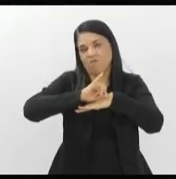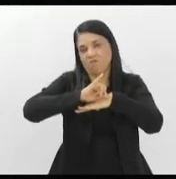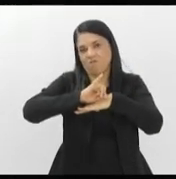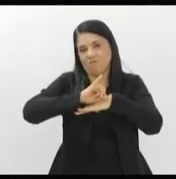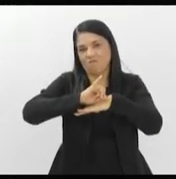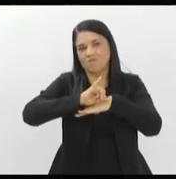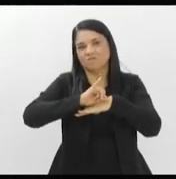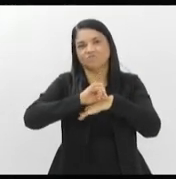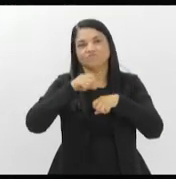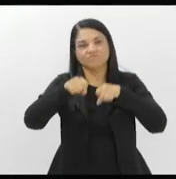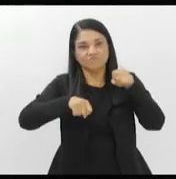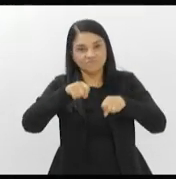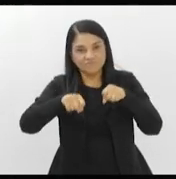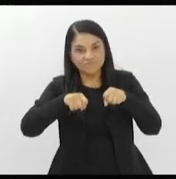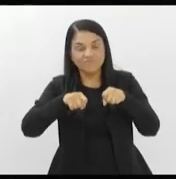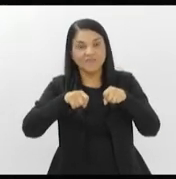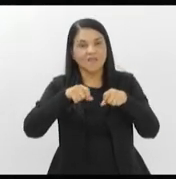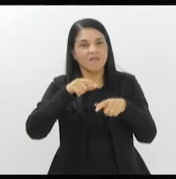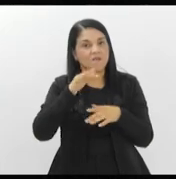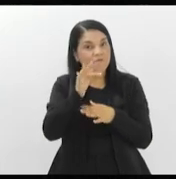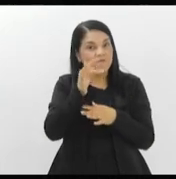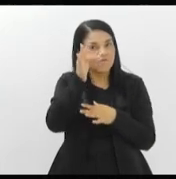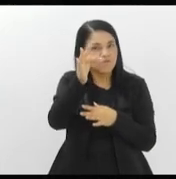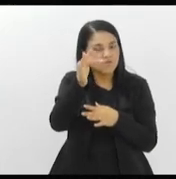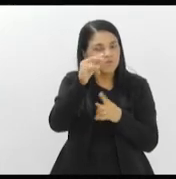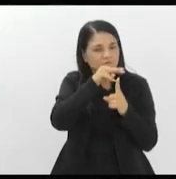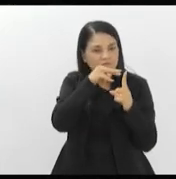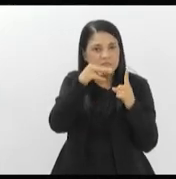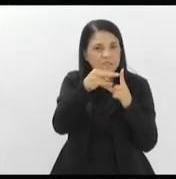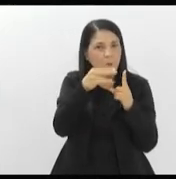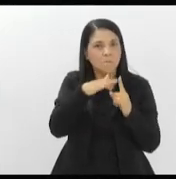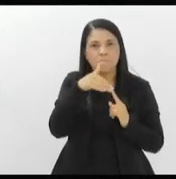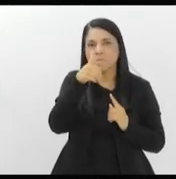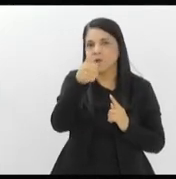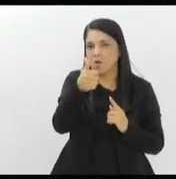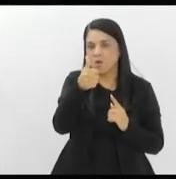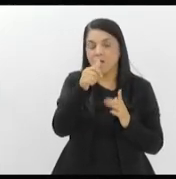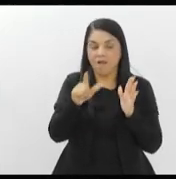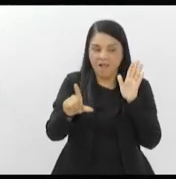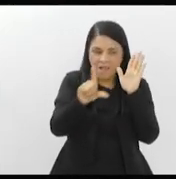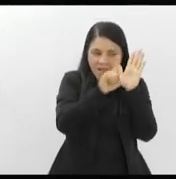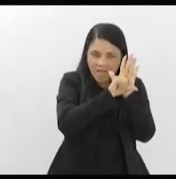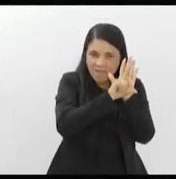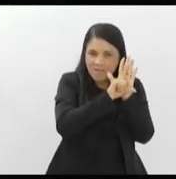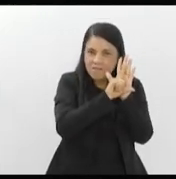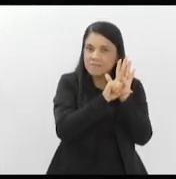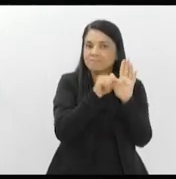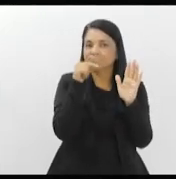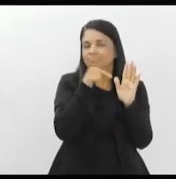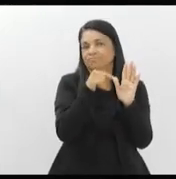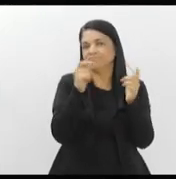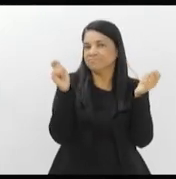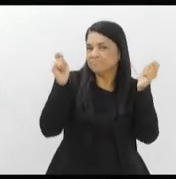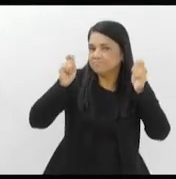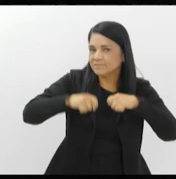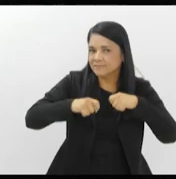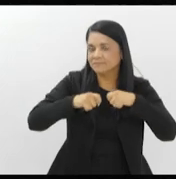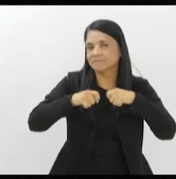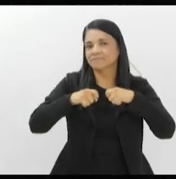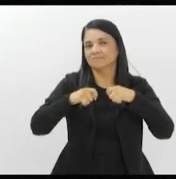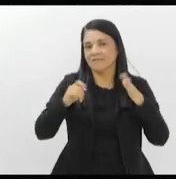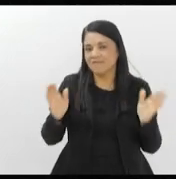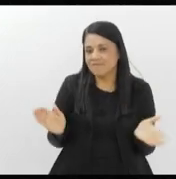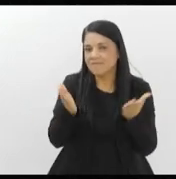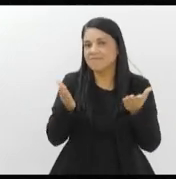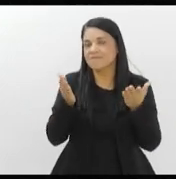É enxergar muito mais do que isso. É entender que essa lei tem a capacidade de promover a